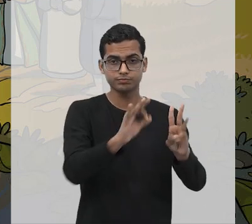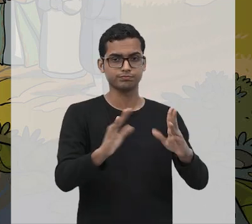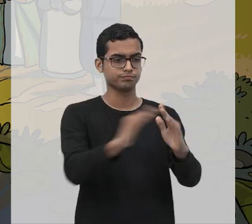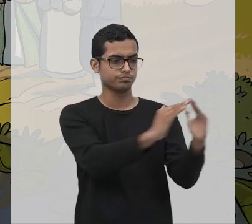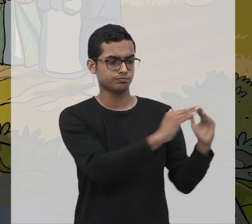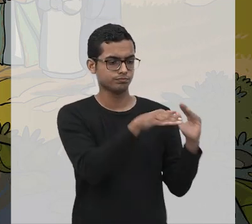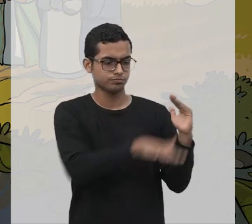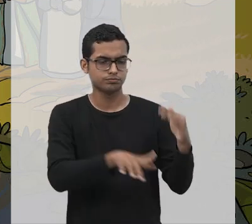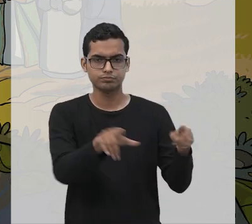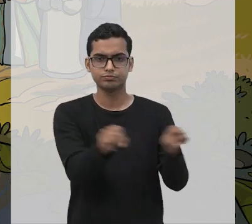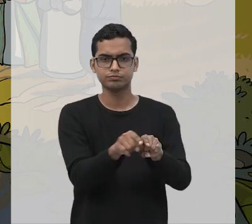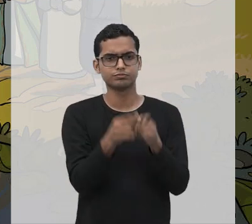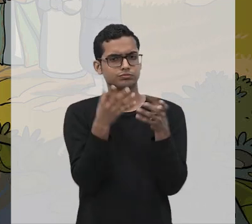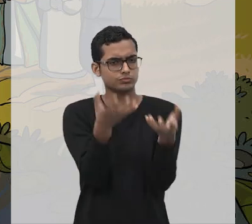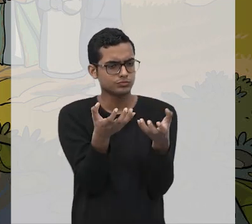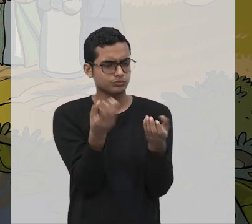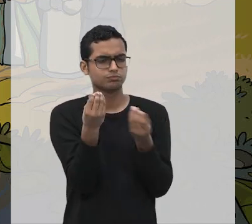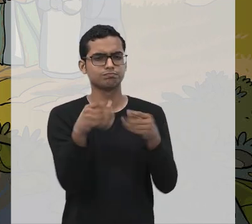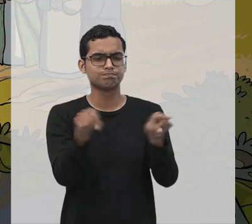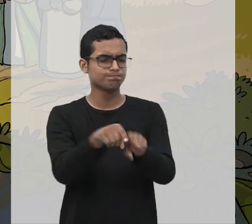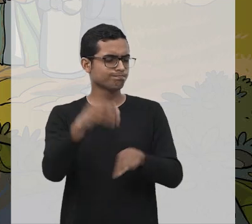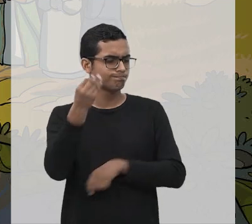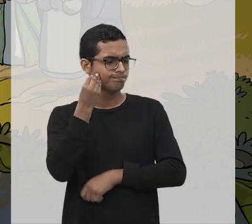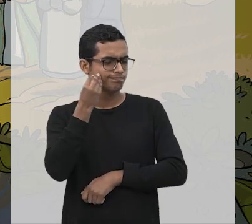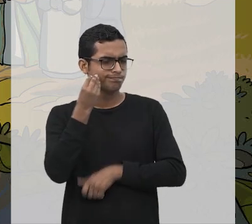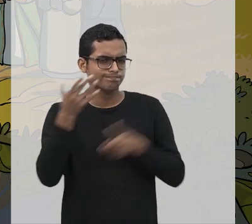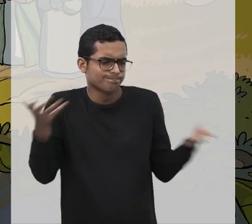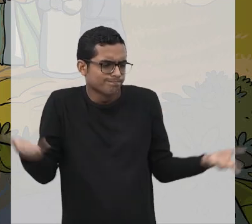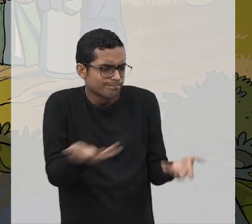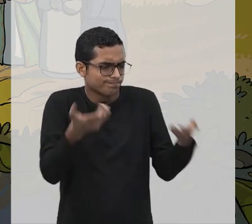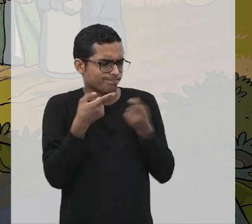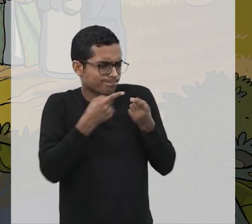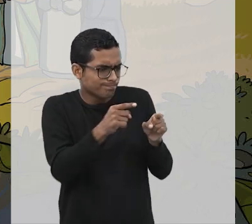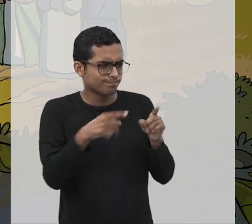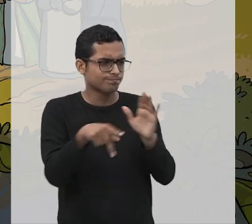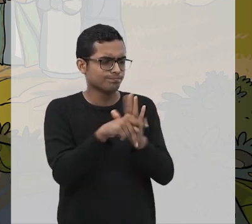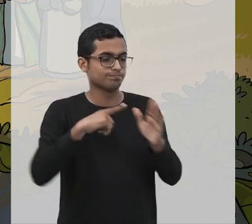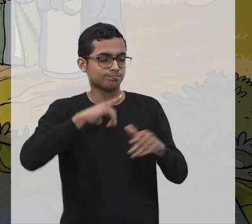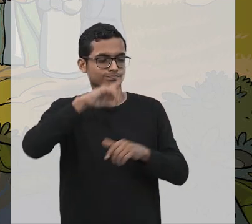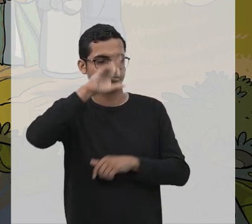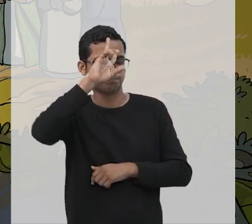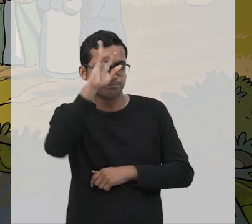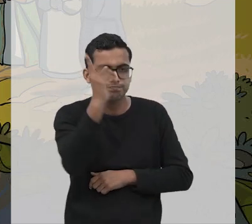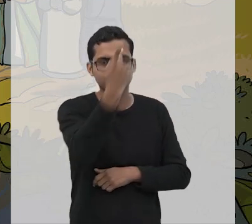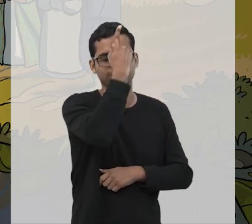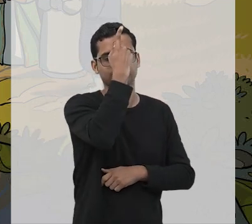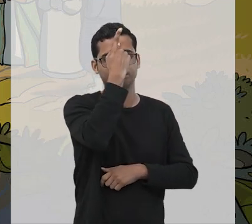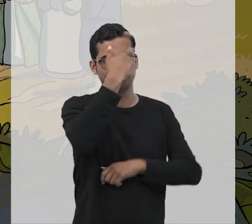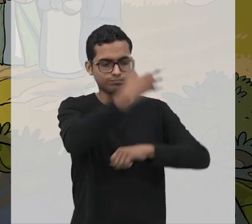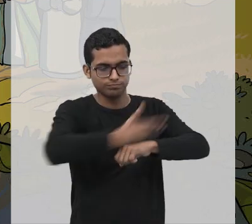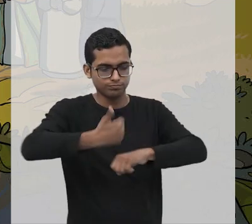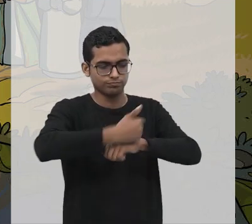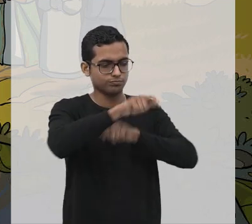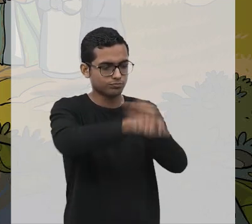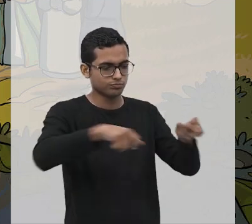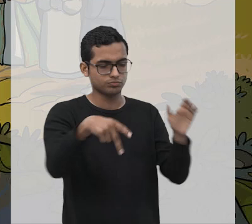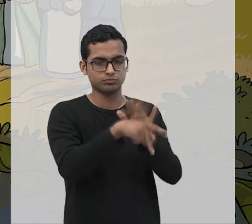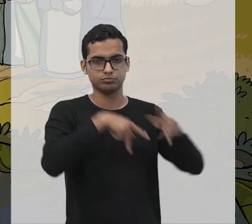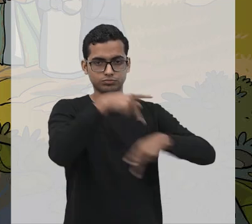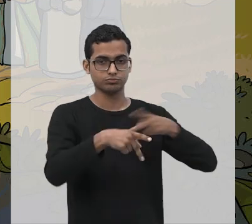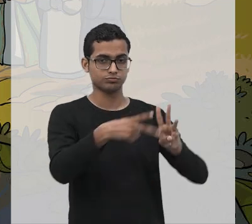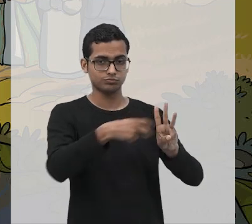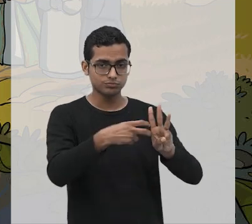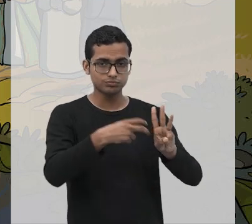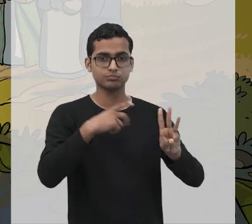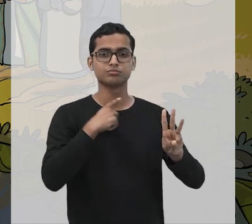queriam, de certa forma, tentar, né, colonizar ao ver deles essa